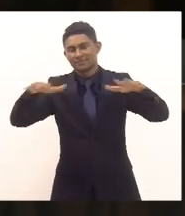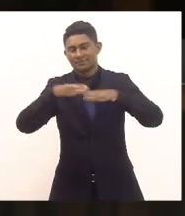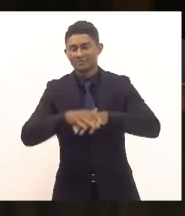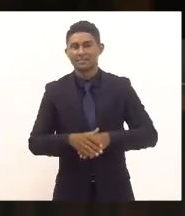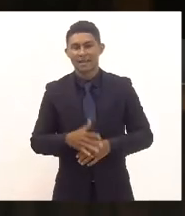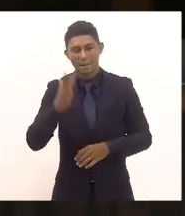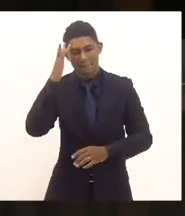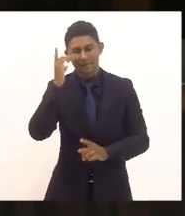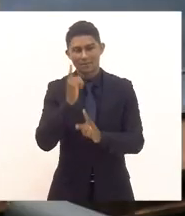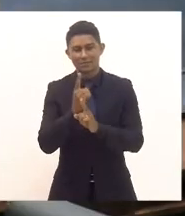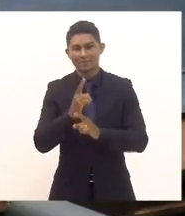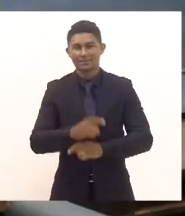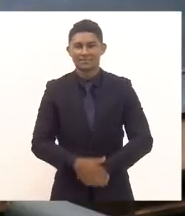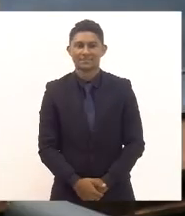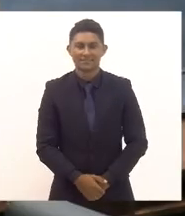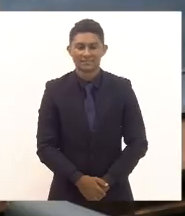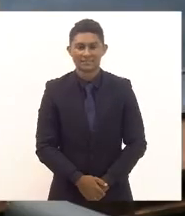todas e até amanhã